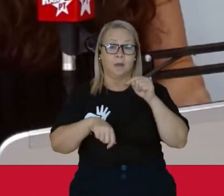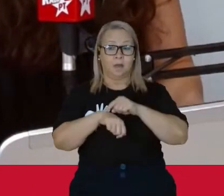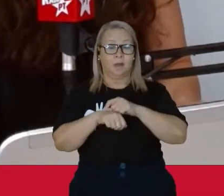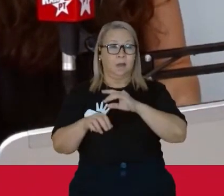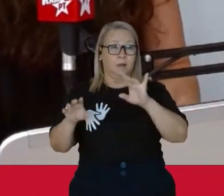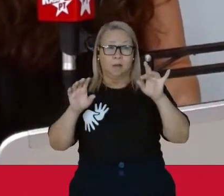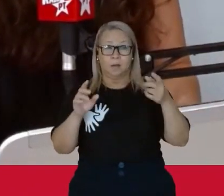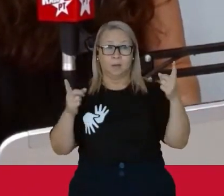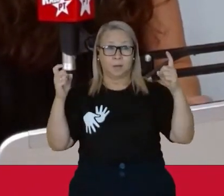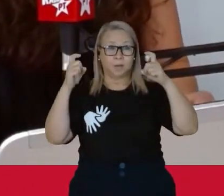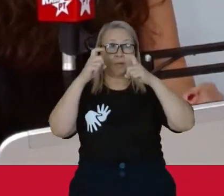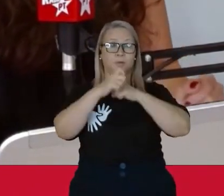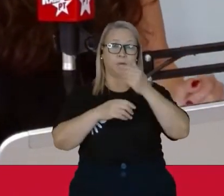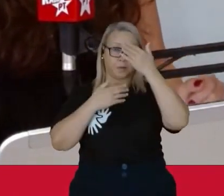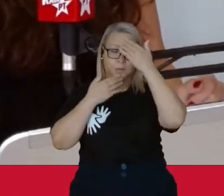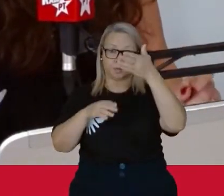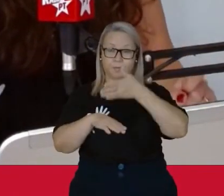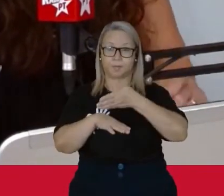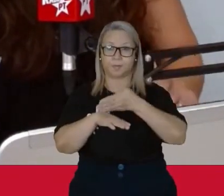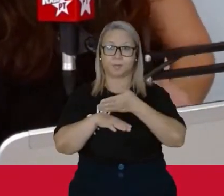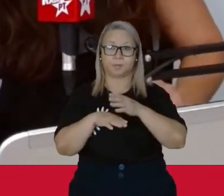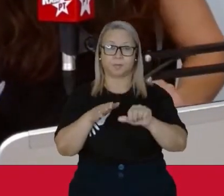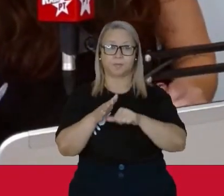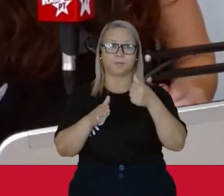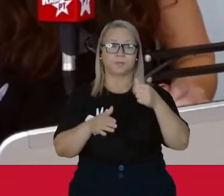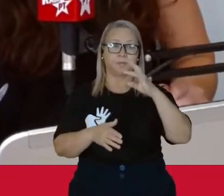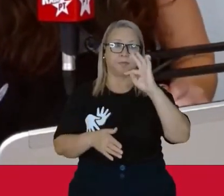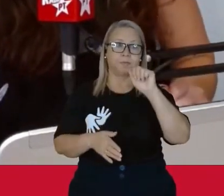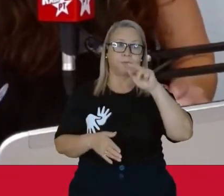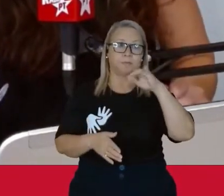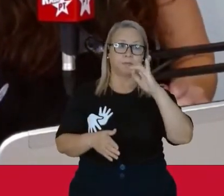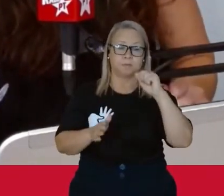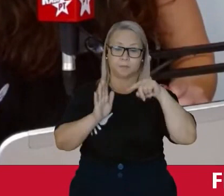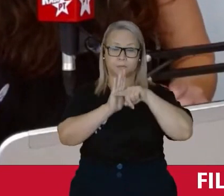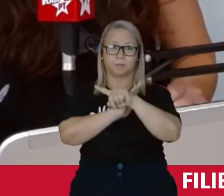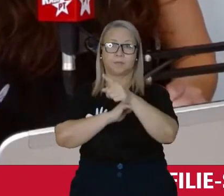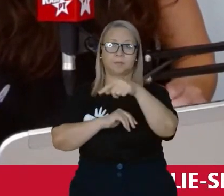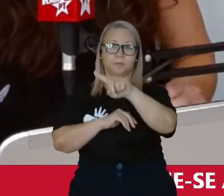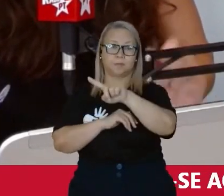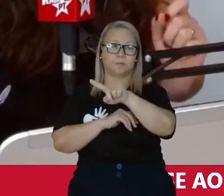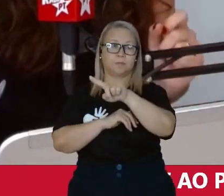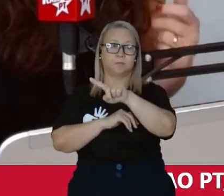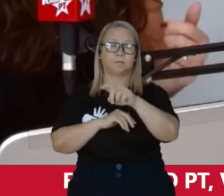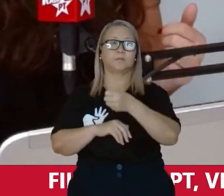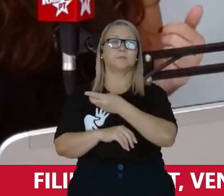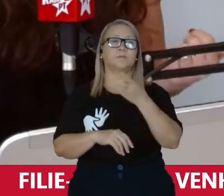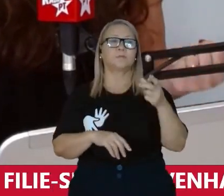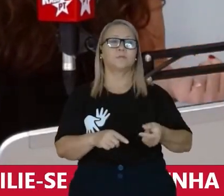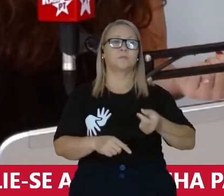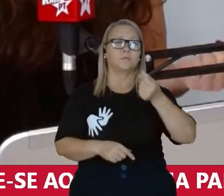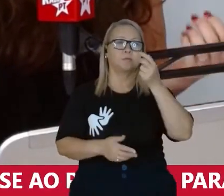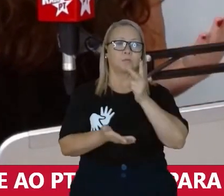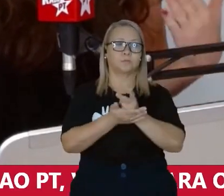isso mesmo eu te agradeço mais uma vez aqui a participação. A Tânia Oliveira faz uma pergunta aqui para você. Quanto custa para